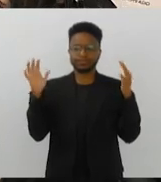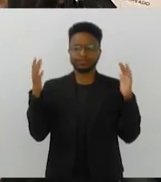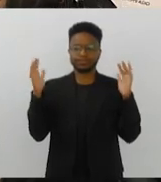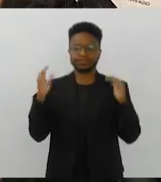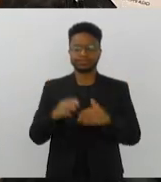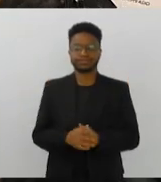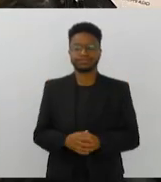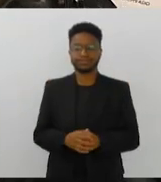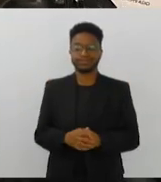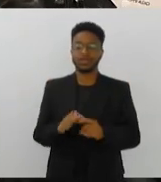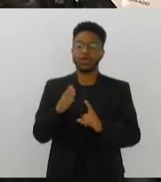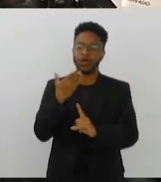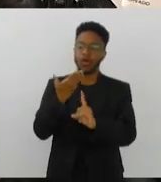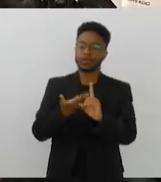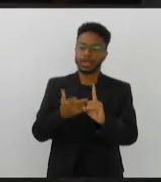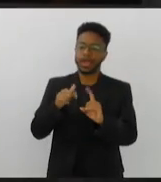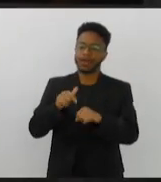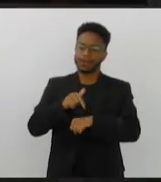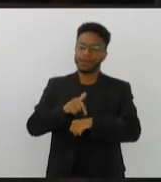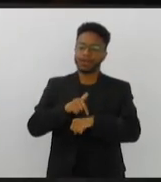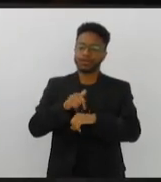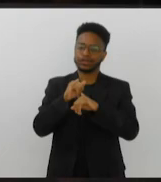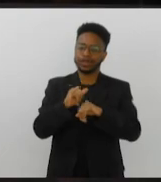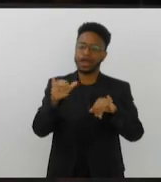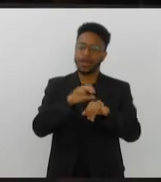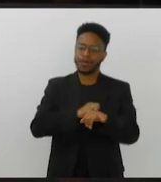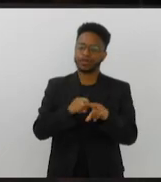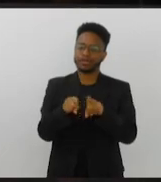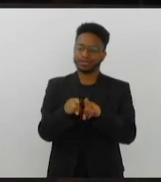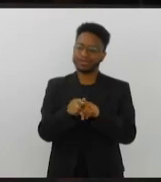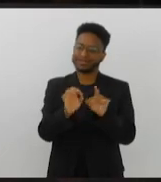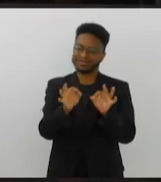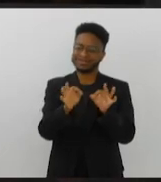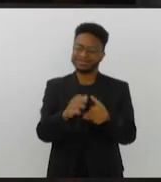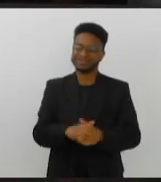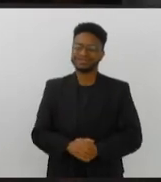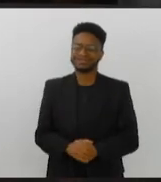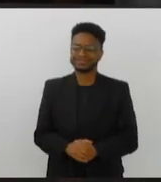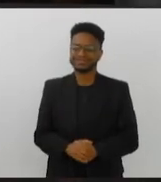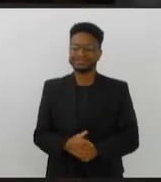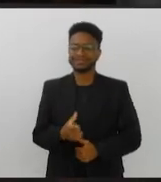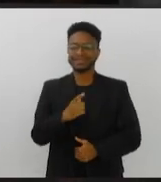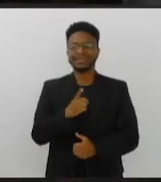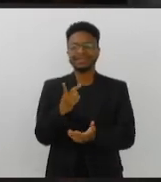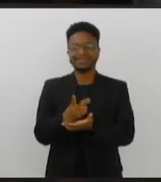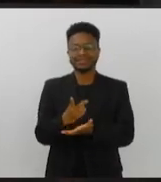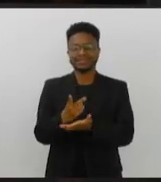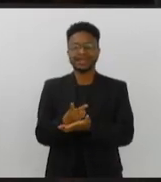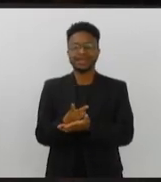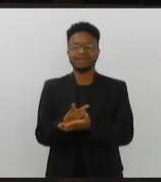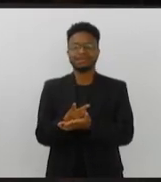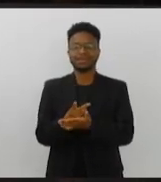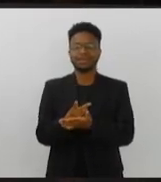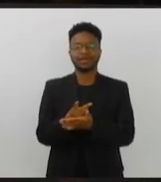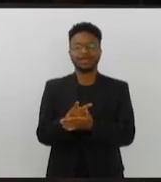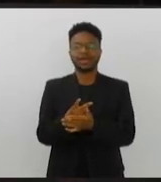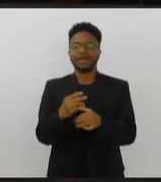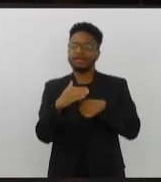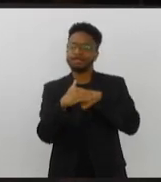Essas homenagens é um momento de declaração de amor também, né? Já viu que sempre tem as rasgação de seda, sempre